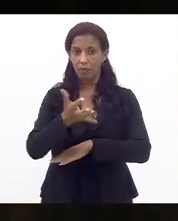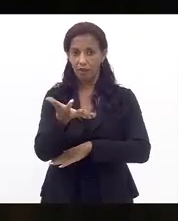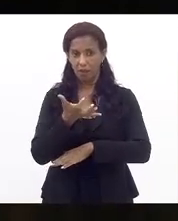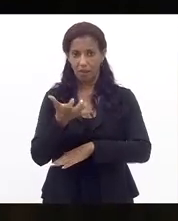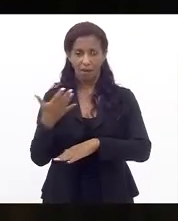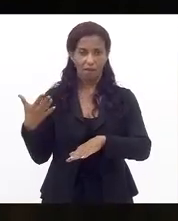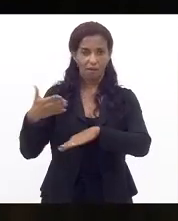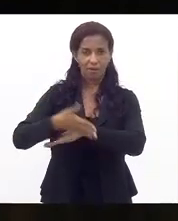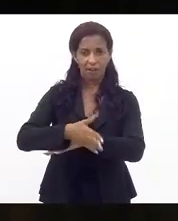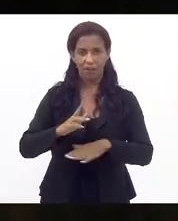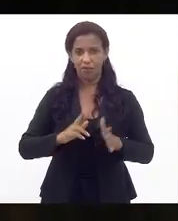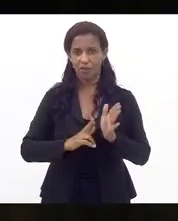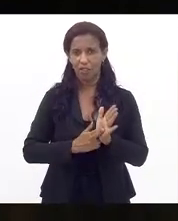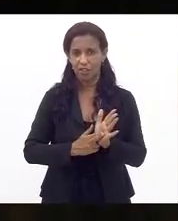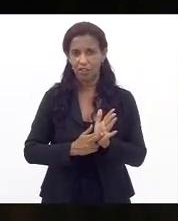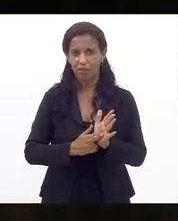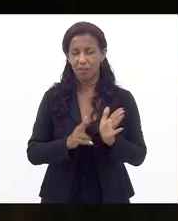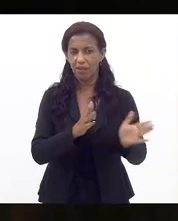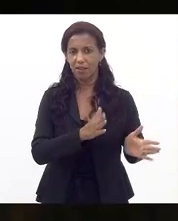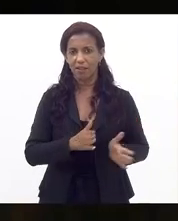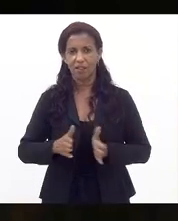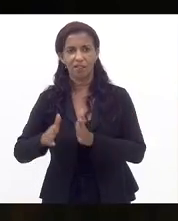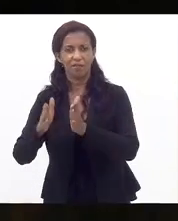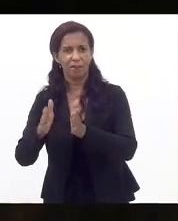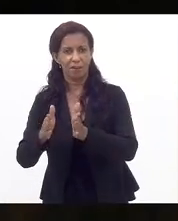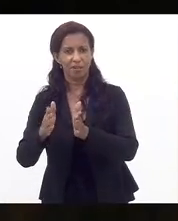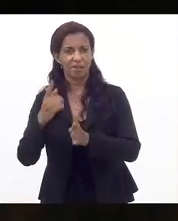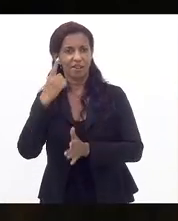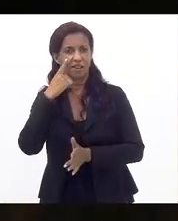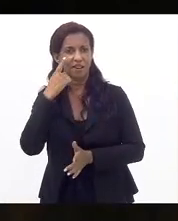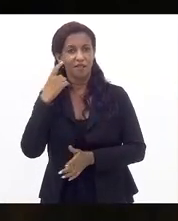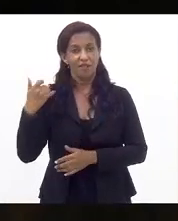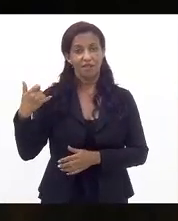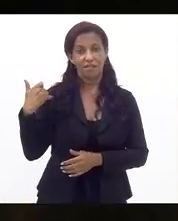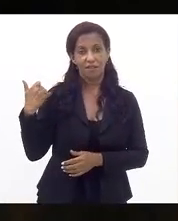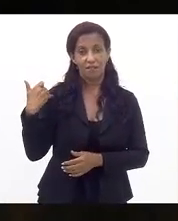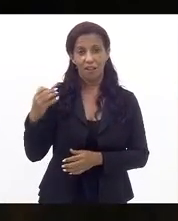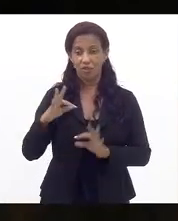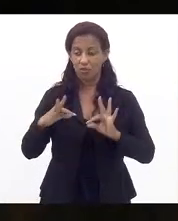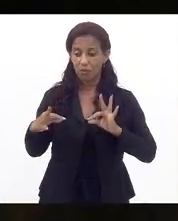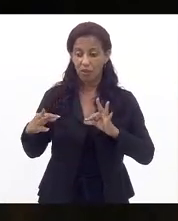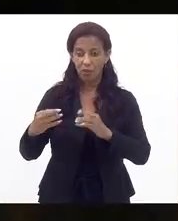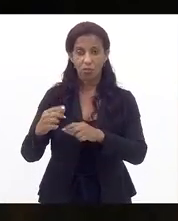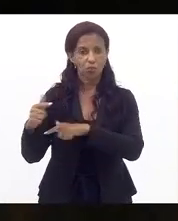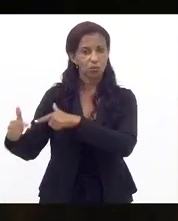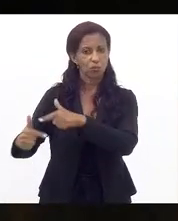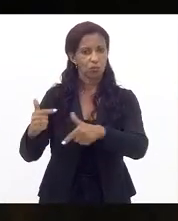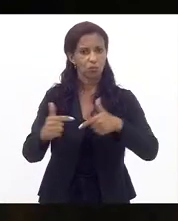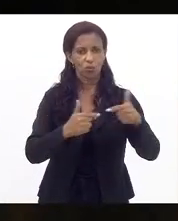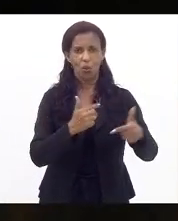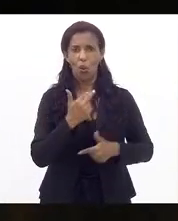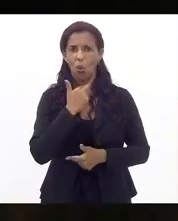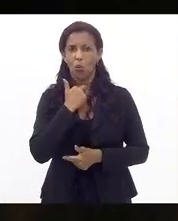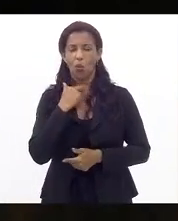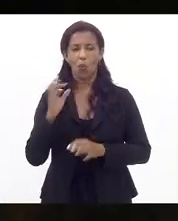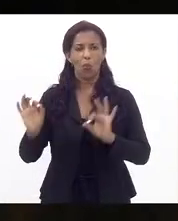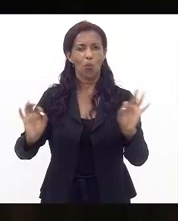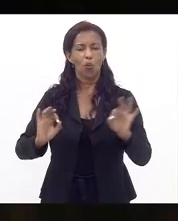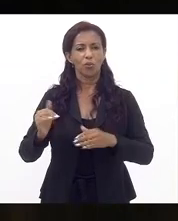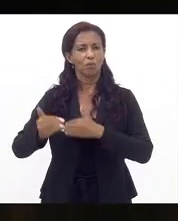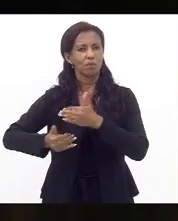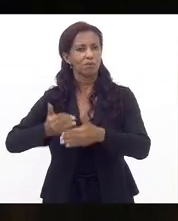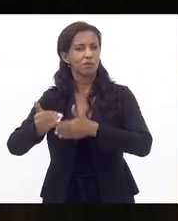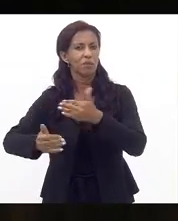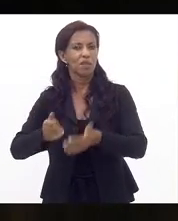quer ingressar no regime ele passará a ter que prever requisito de idade para todos os servidores não vai poder mais ter nenhuma